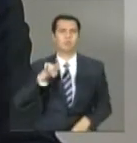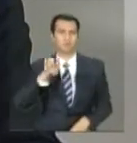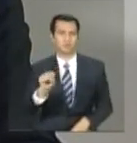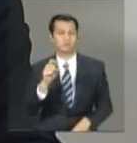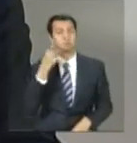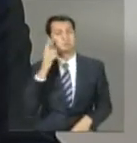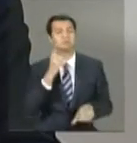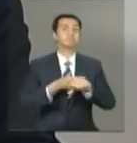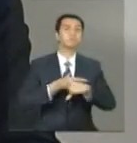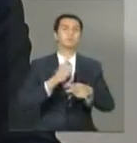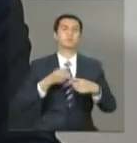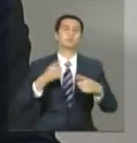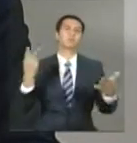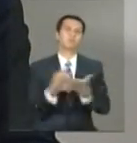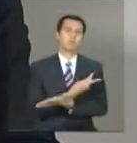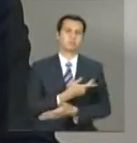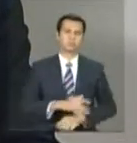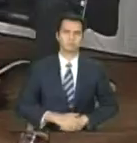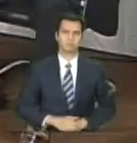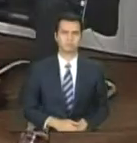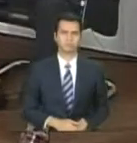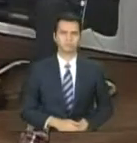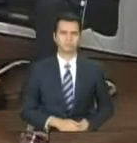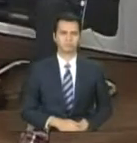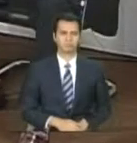dessa falha. Ok. Fernanda,